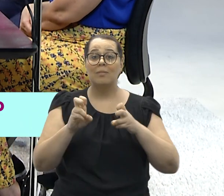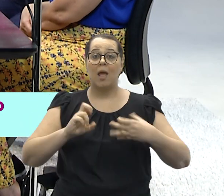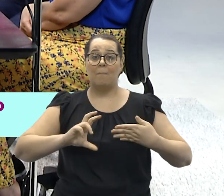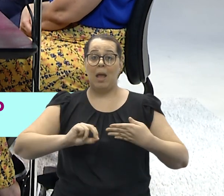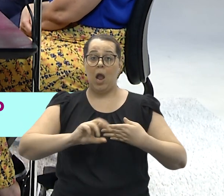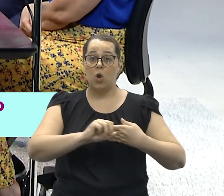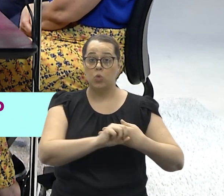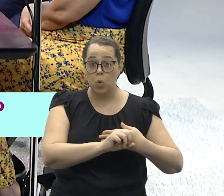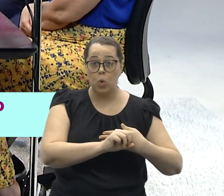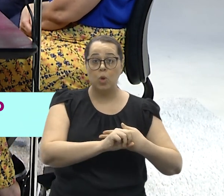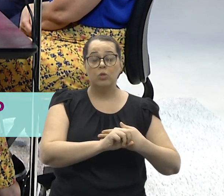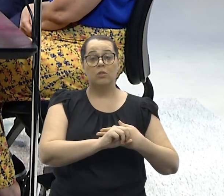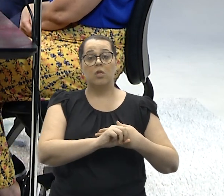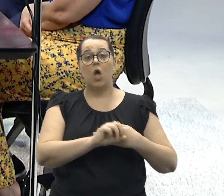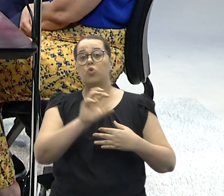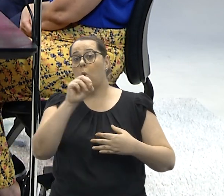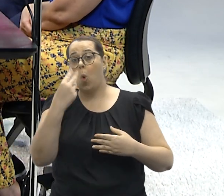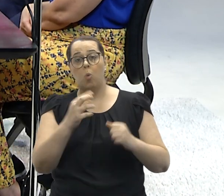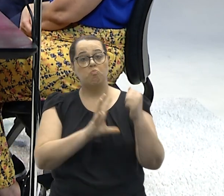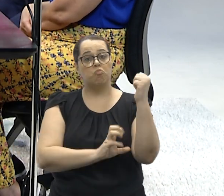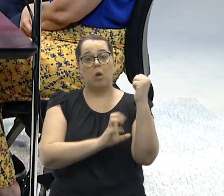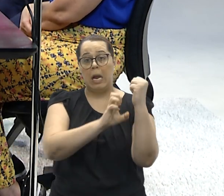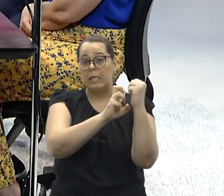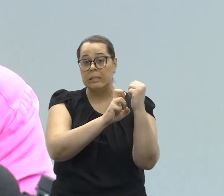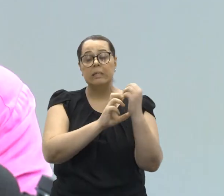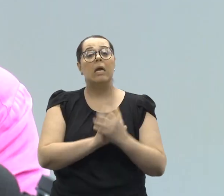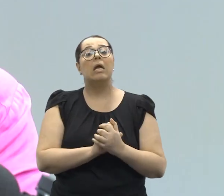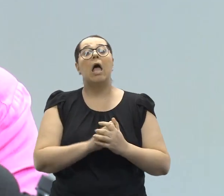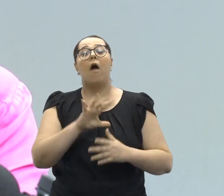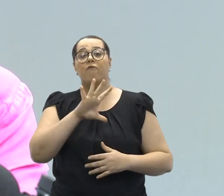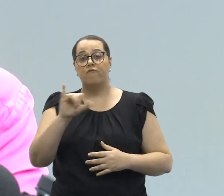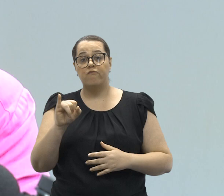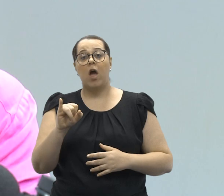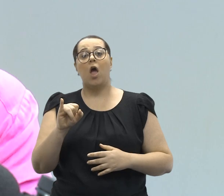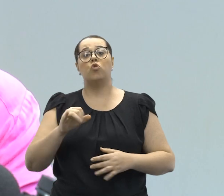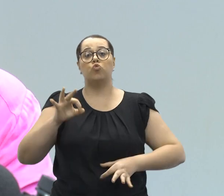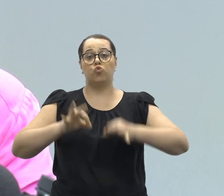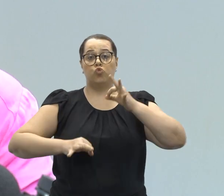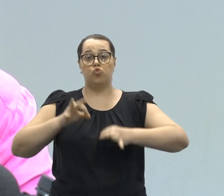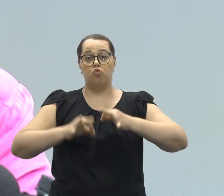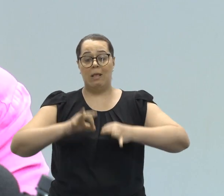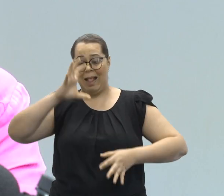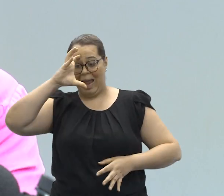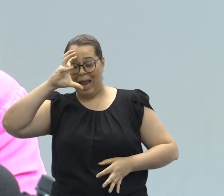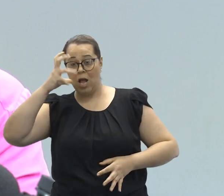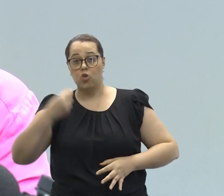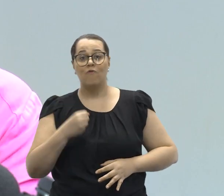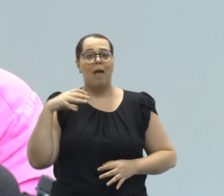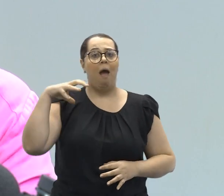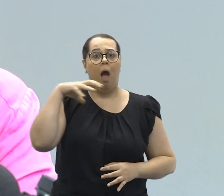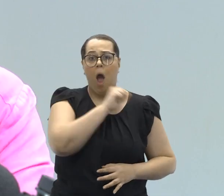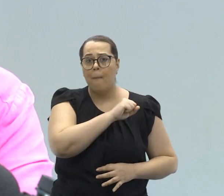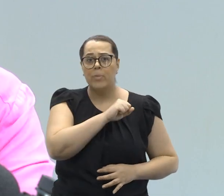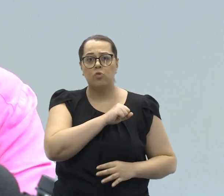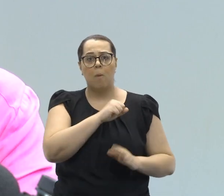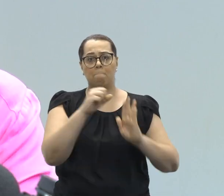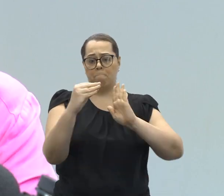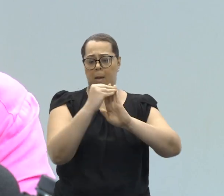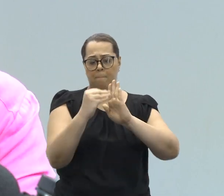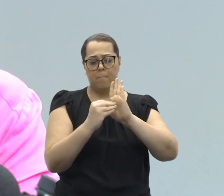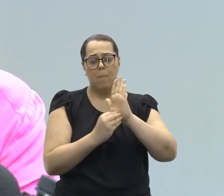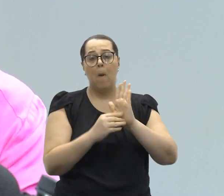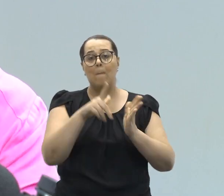juízes são muito sensíveis e eles determinam sempre, concedem uma liminar para que esse exame seja feito,